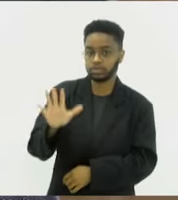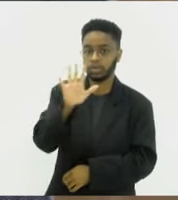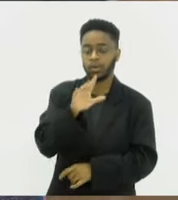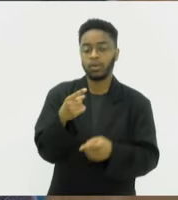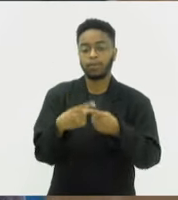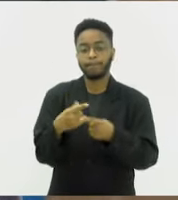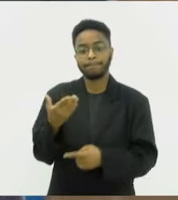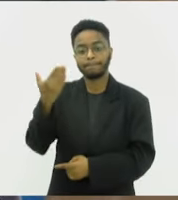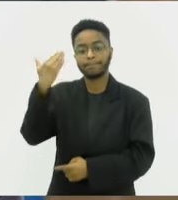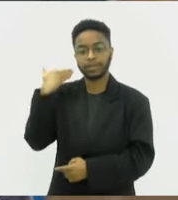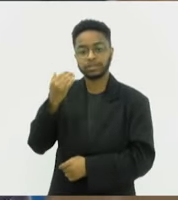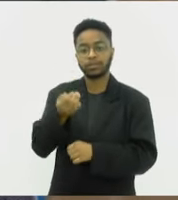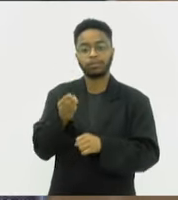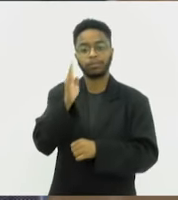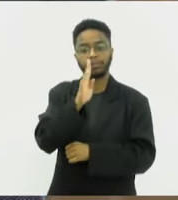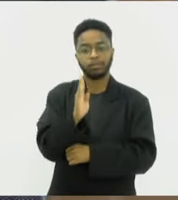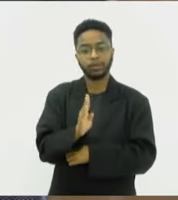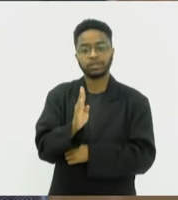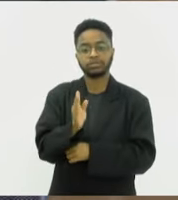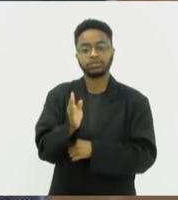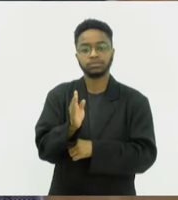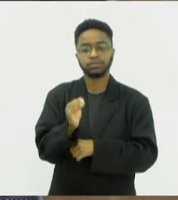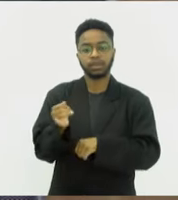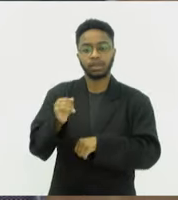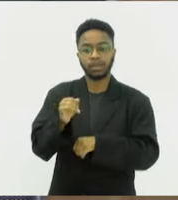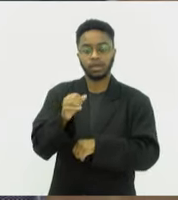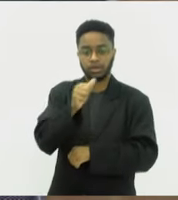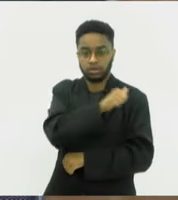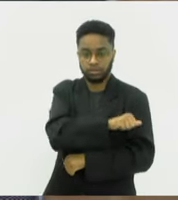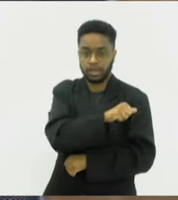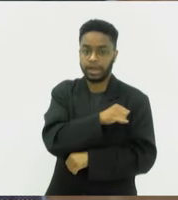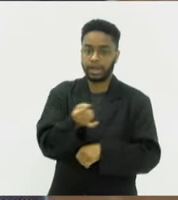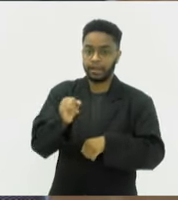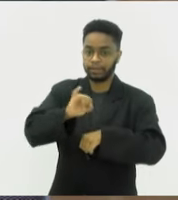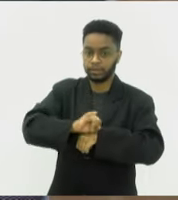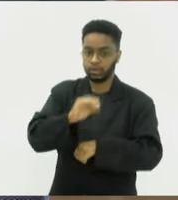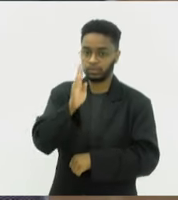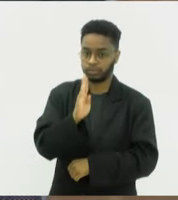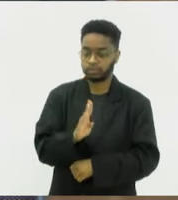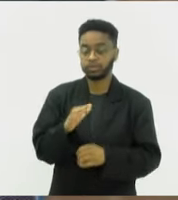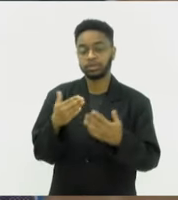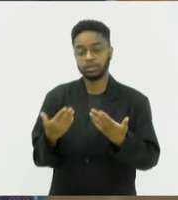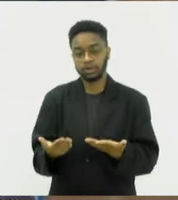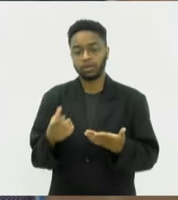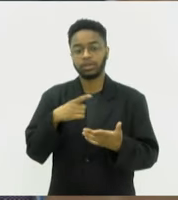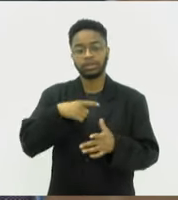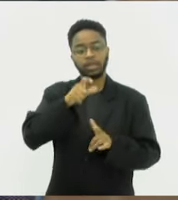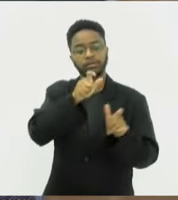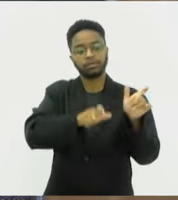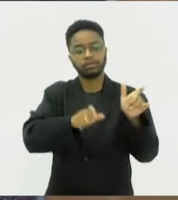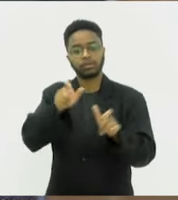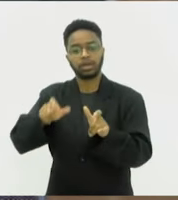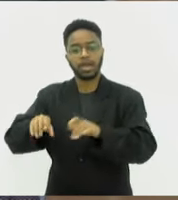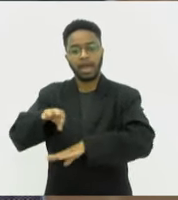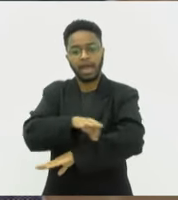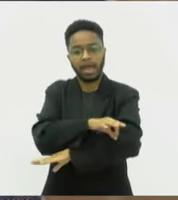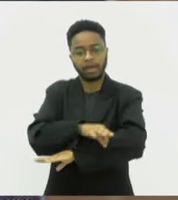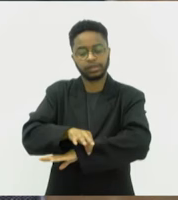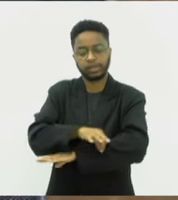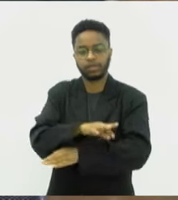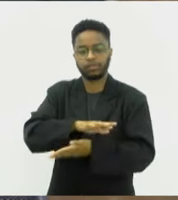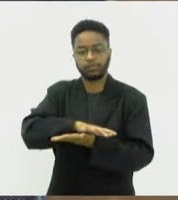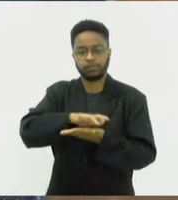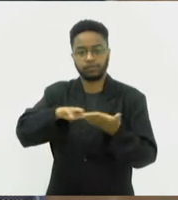época o Brasil era a capital do país, né? Então, Arquimedes Memória, Heitor de Melo, Francisco Cuchetes